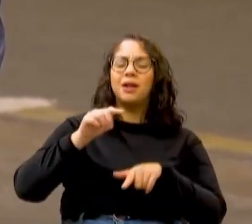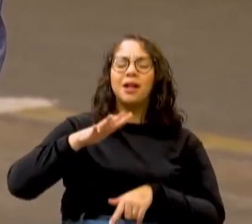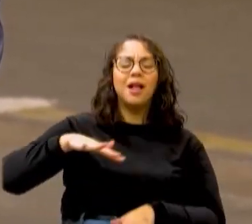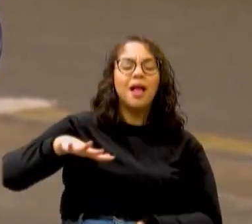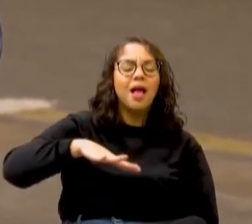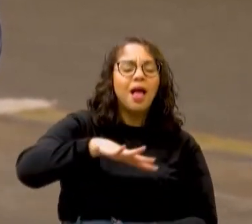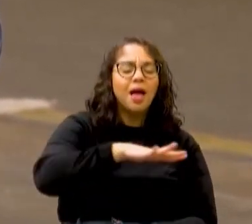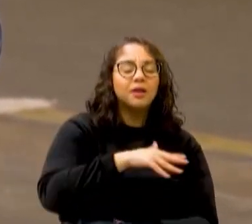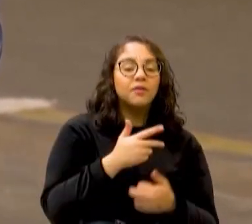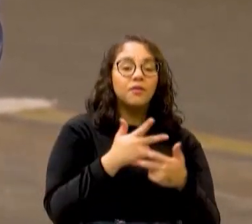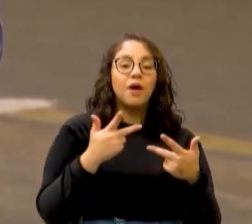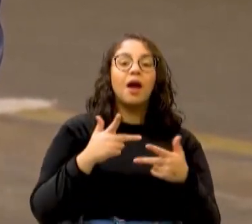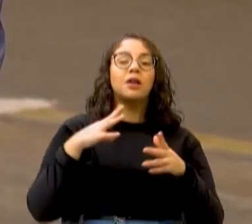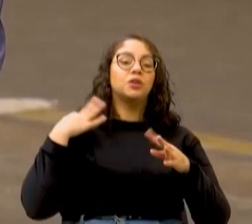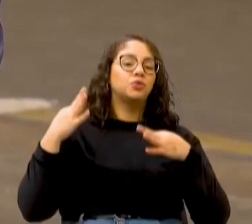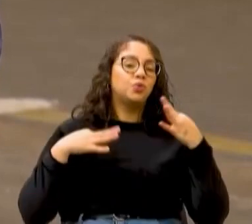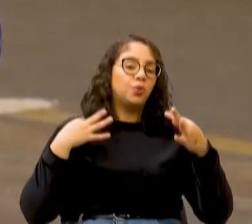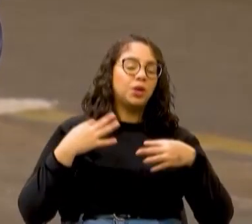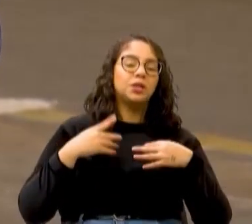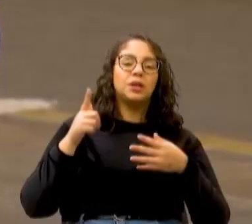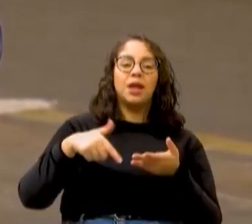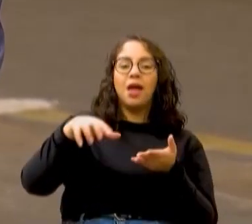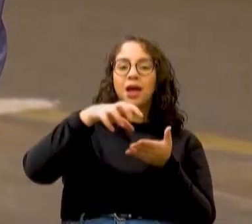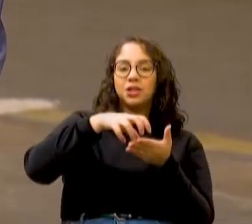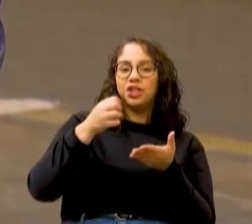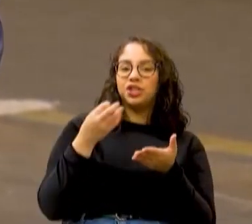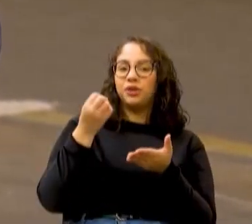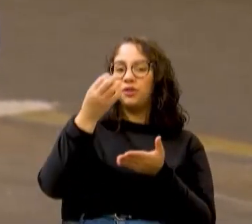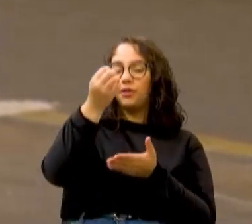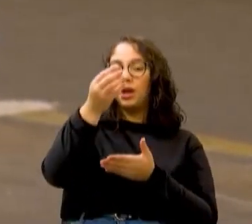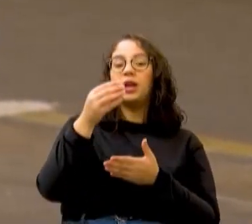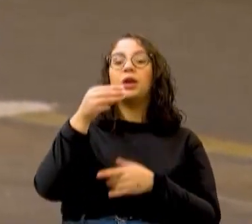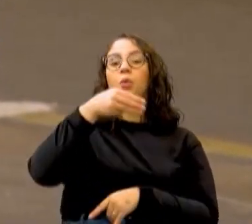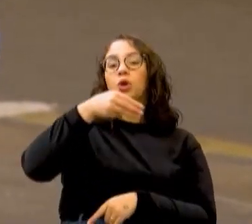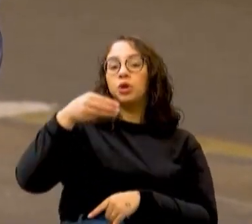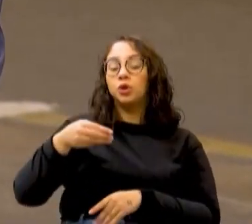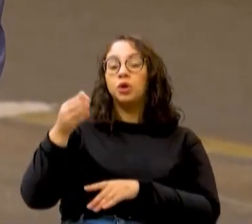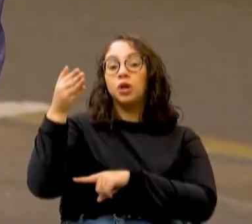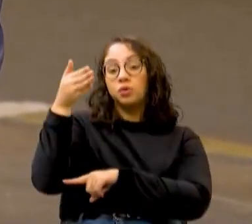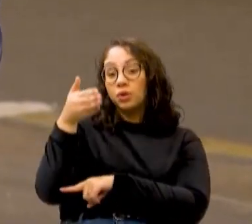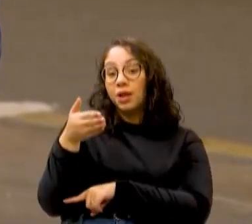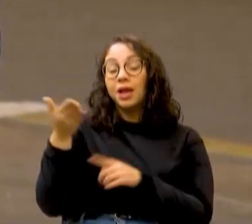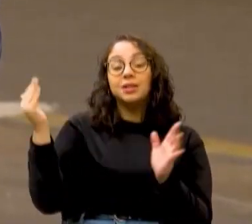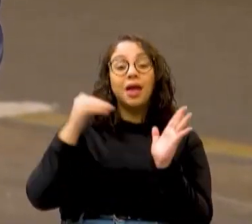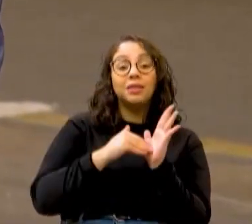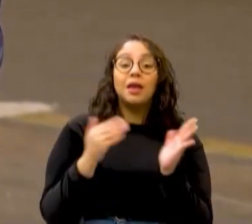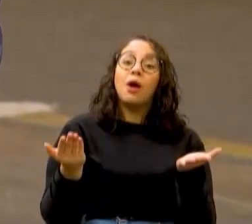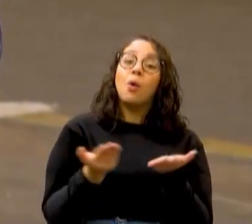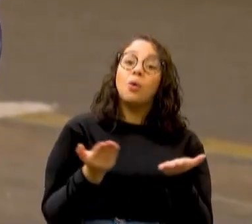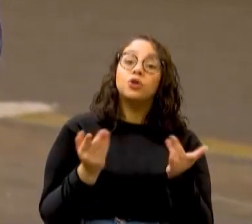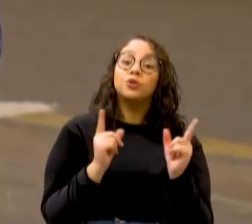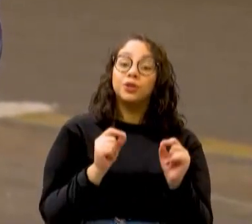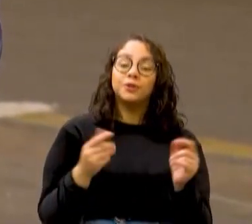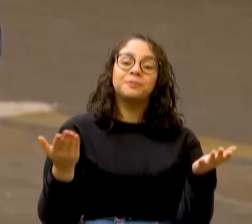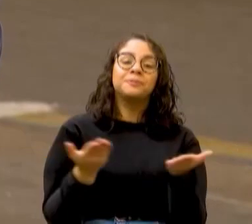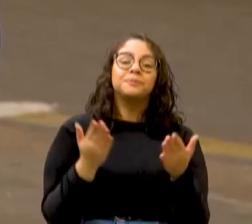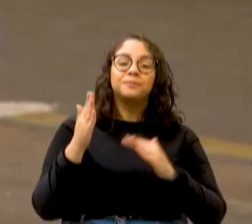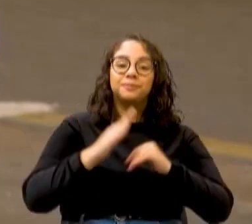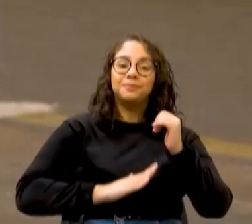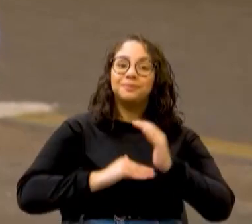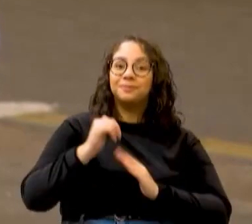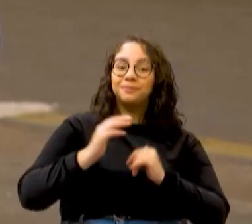trabalho em várias áreas dentro do Turismo em agência de viagens monitoria de hotéis até hoje